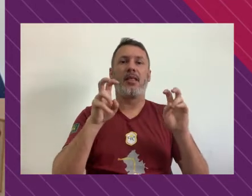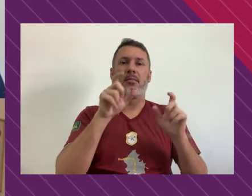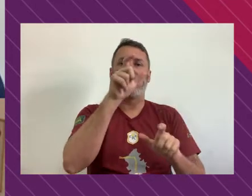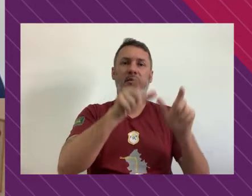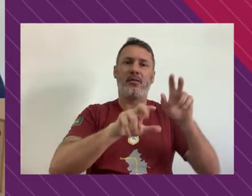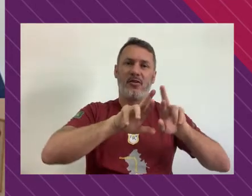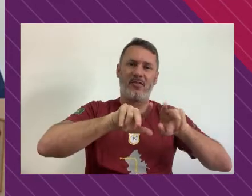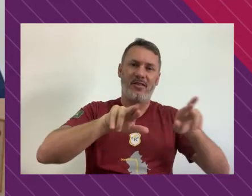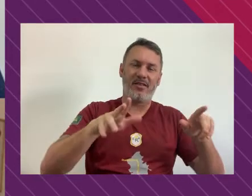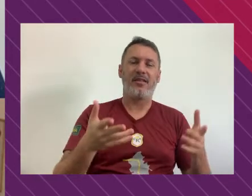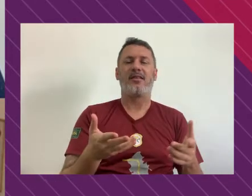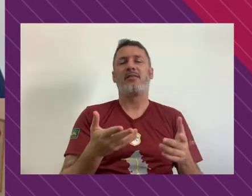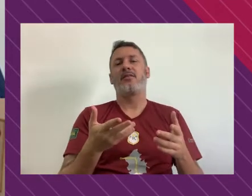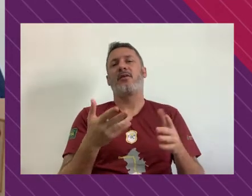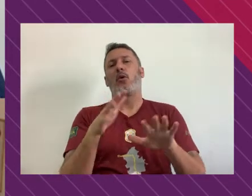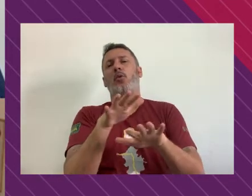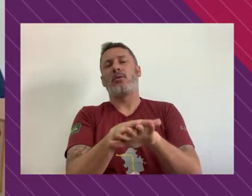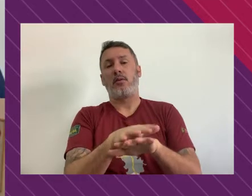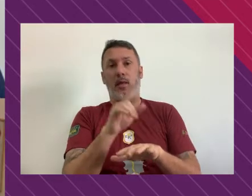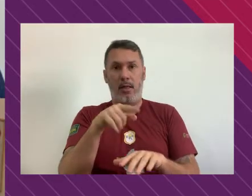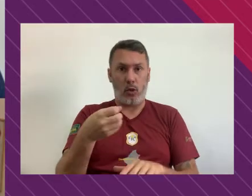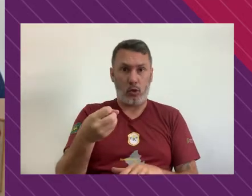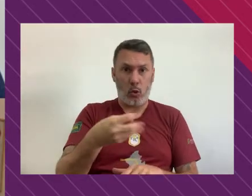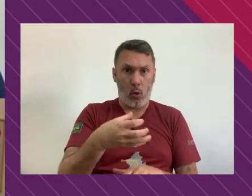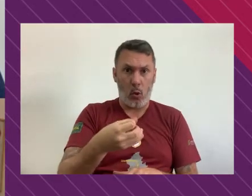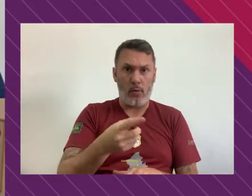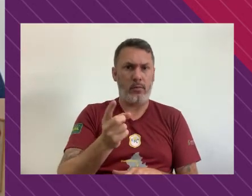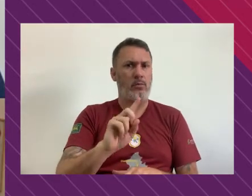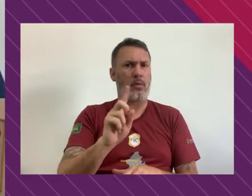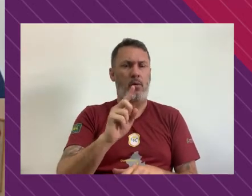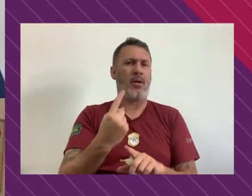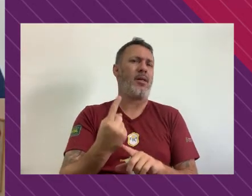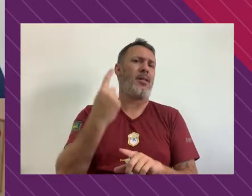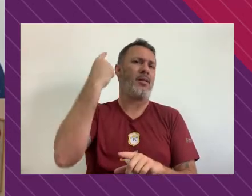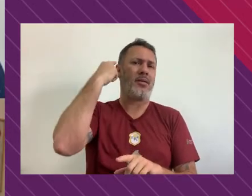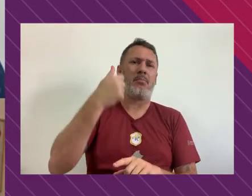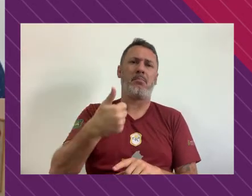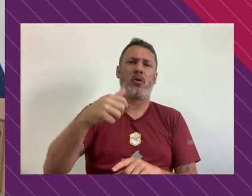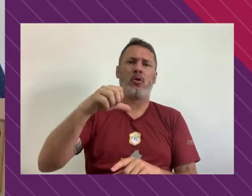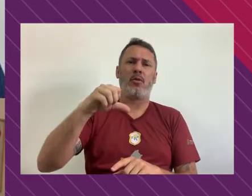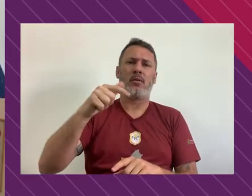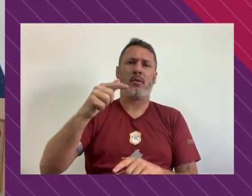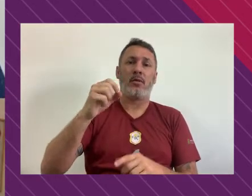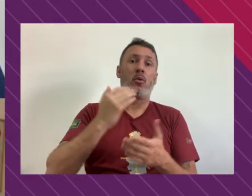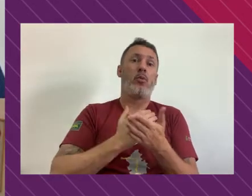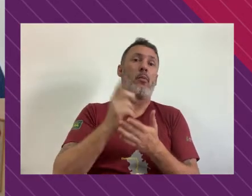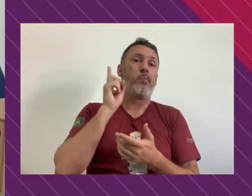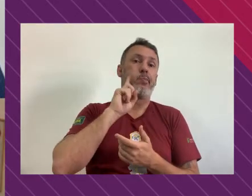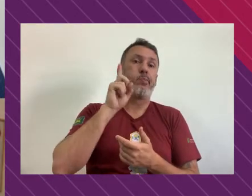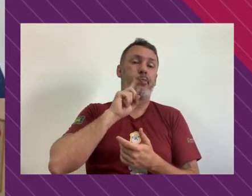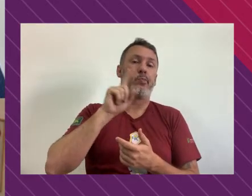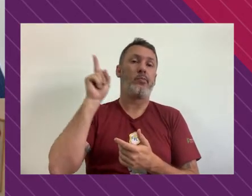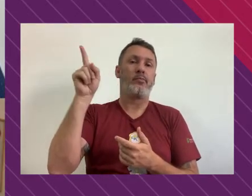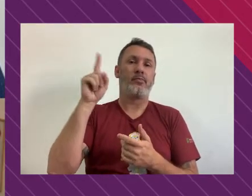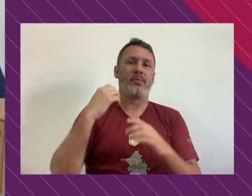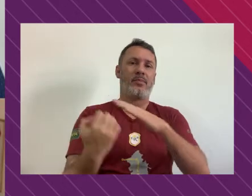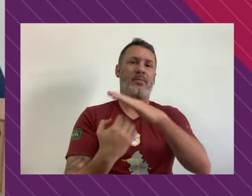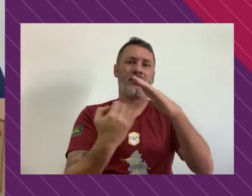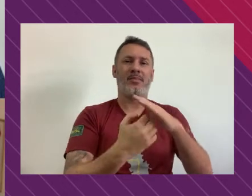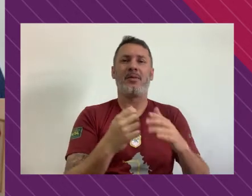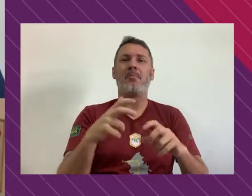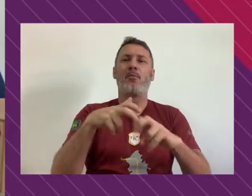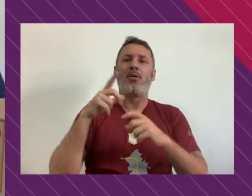nas empresas dos Estados Unidos nos anos 70 como uma resposta àquelas manifestações sociais que a gente viu na